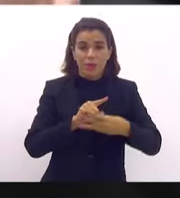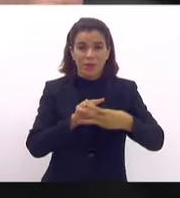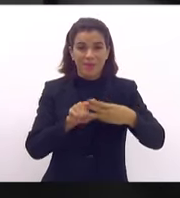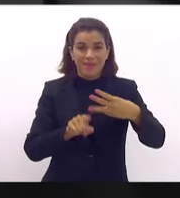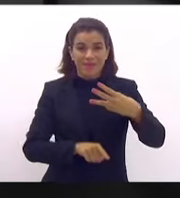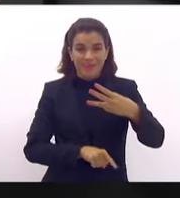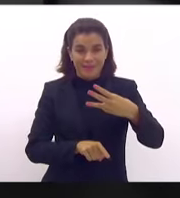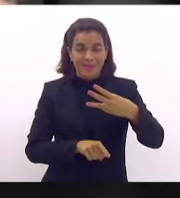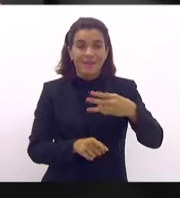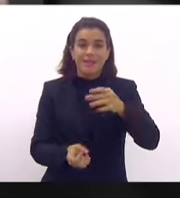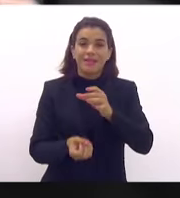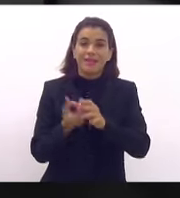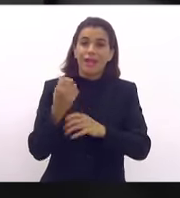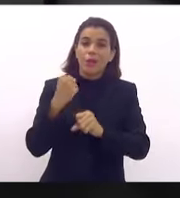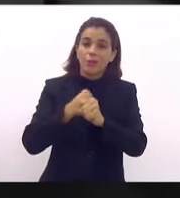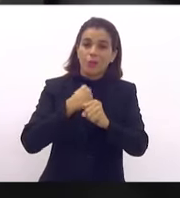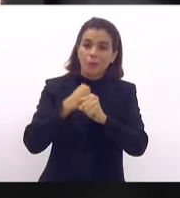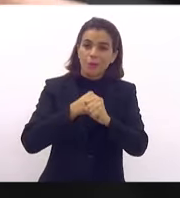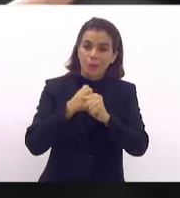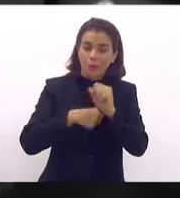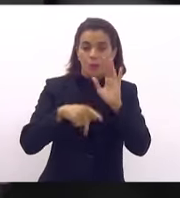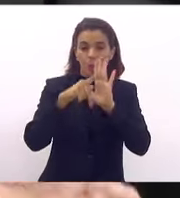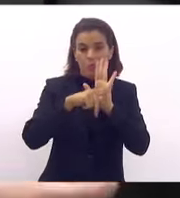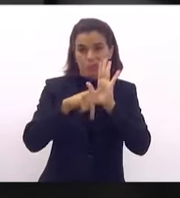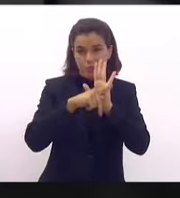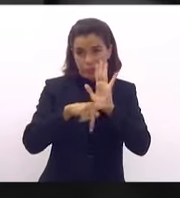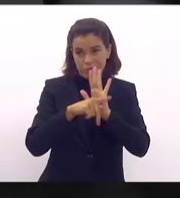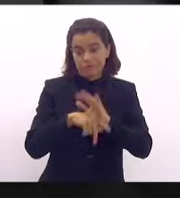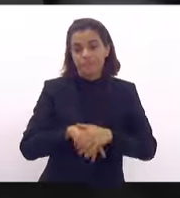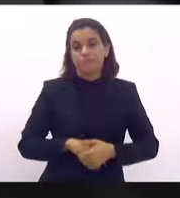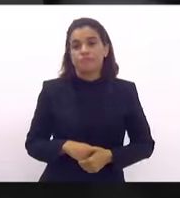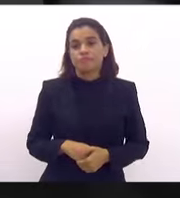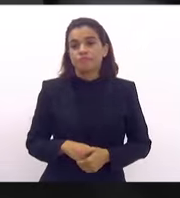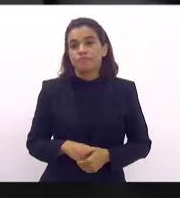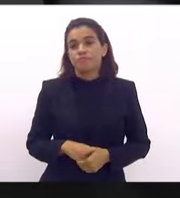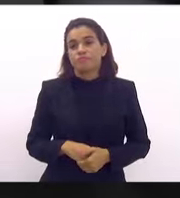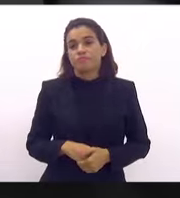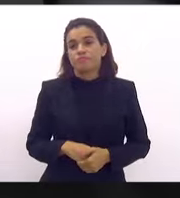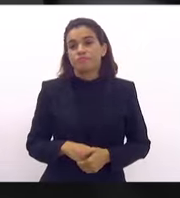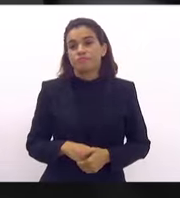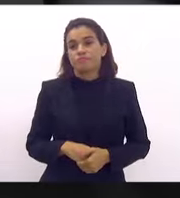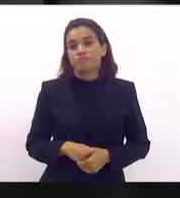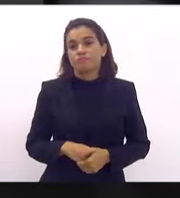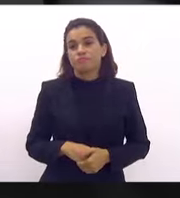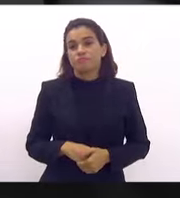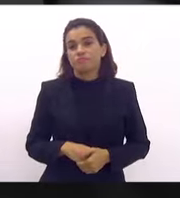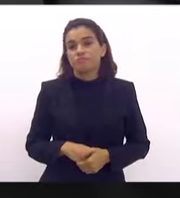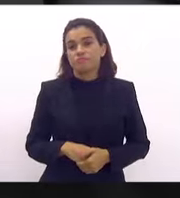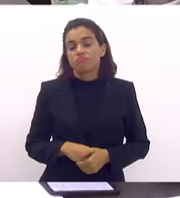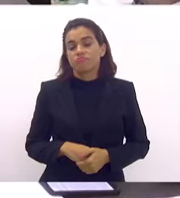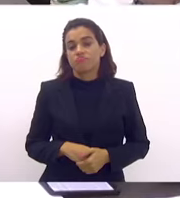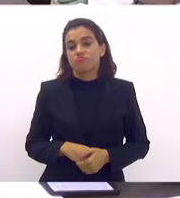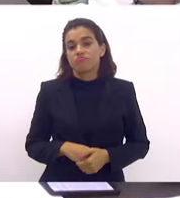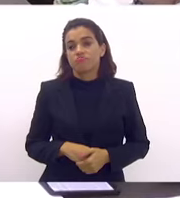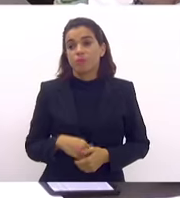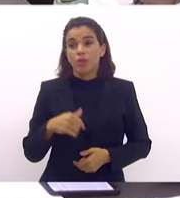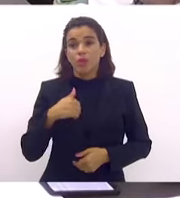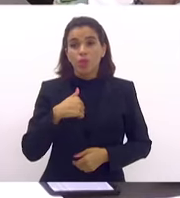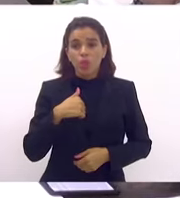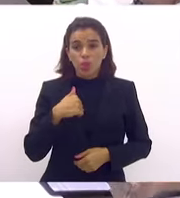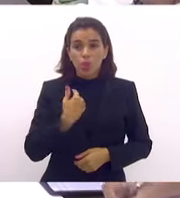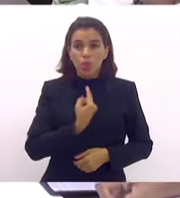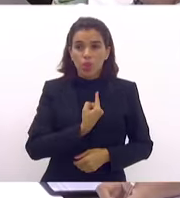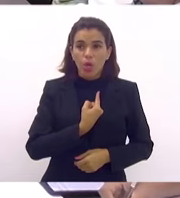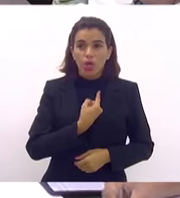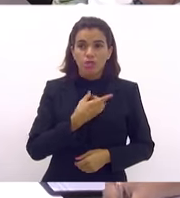fazendo esse projeto que nasceu exatamente numa conversa em plenário. Quero discutir, presidente. Quer discutir, deputado Filipinho? Então, a gente está vivendo isso aí na